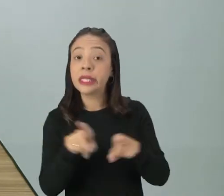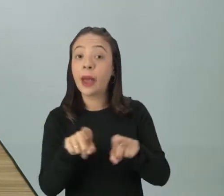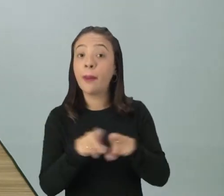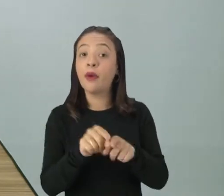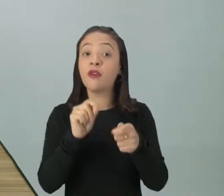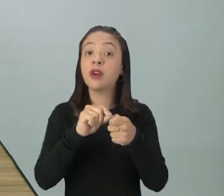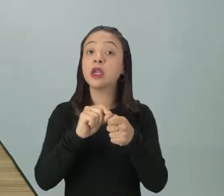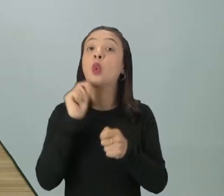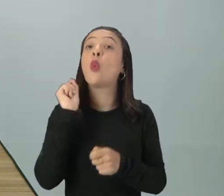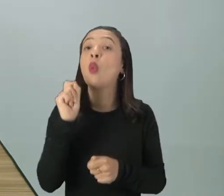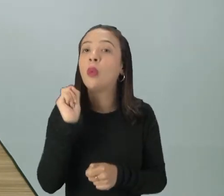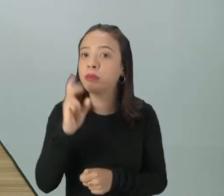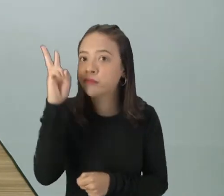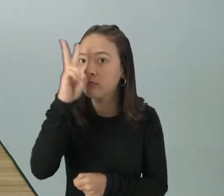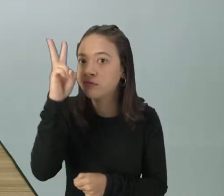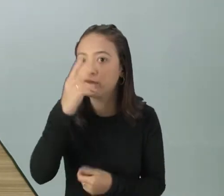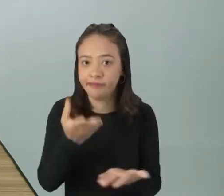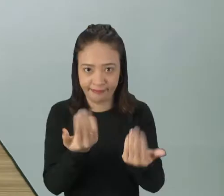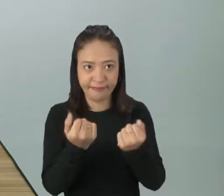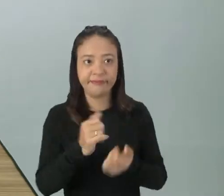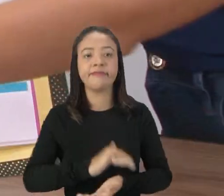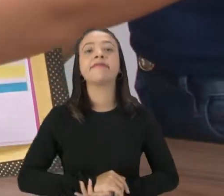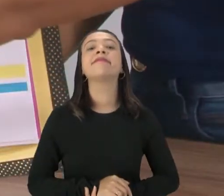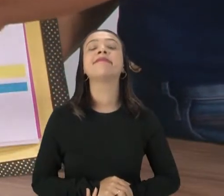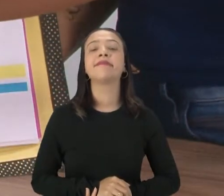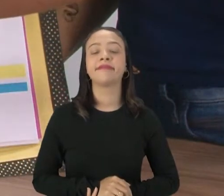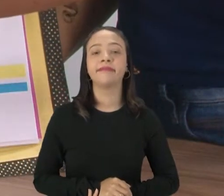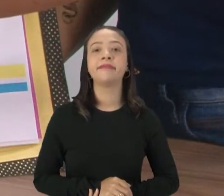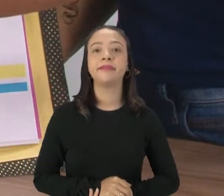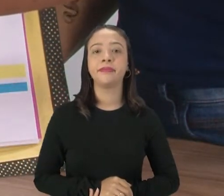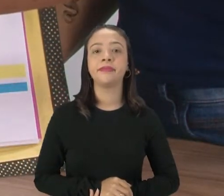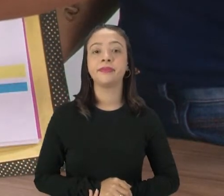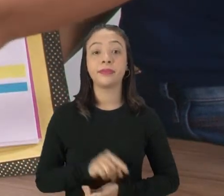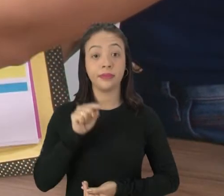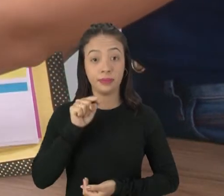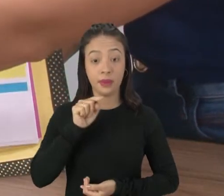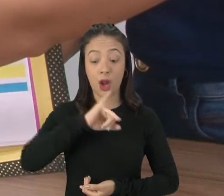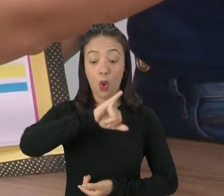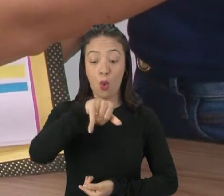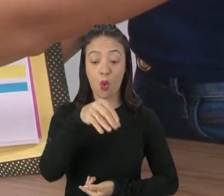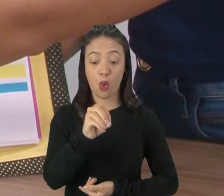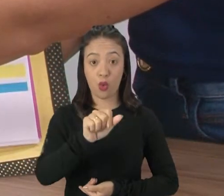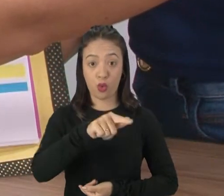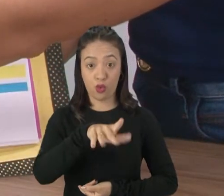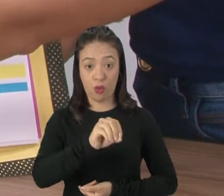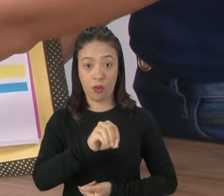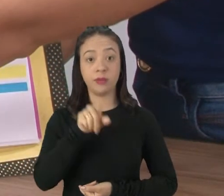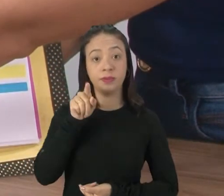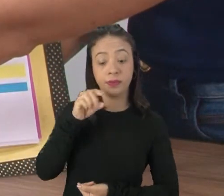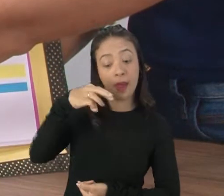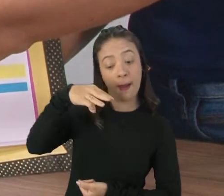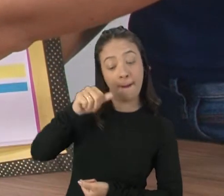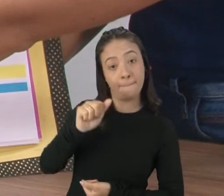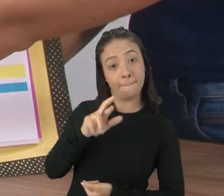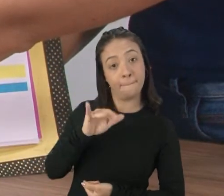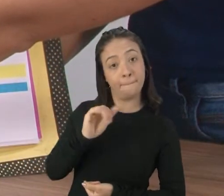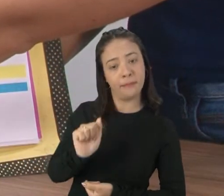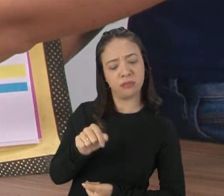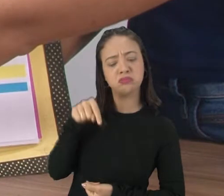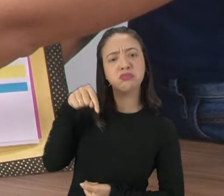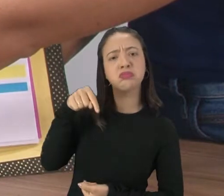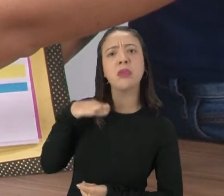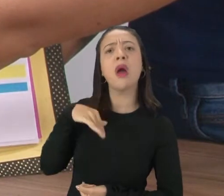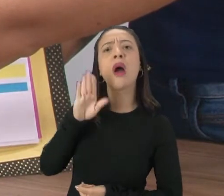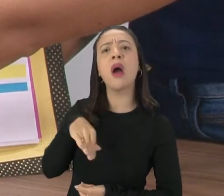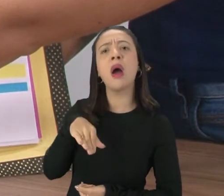na história. Vamos lá? Esse daqui é o João e essa é a Maria. E essa aqui embaixo